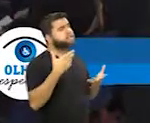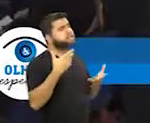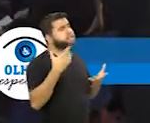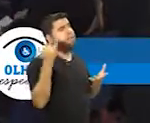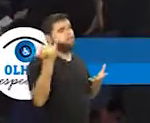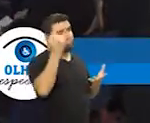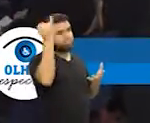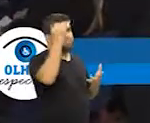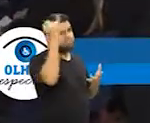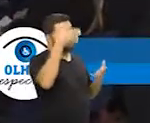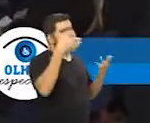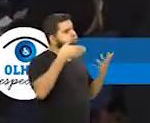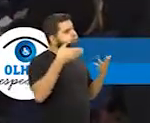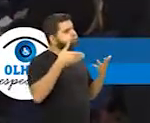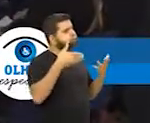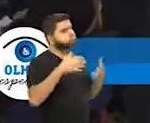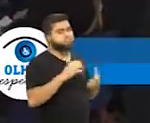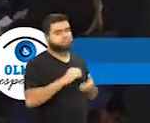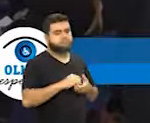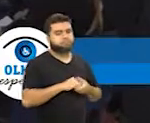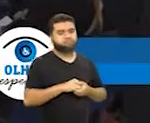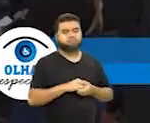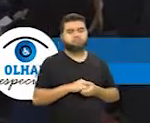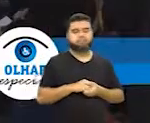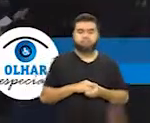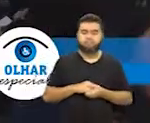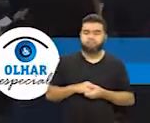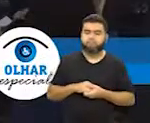gente sobre a importância deste evento.